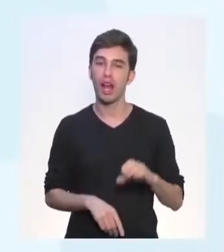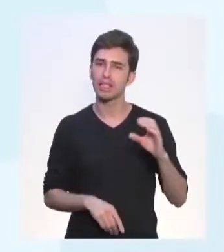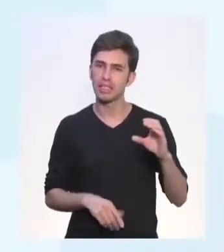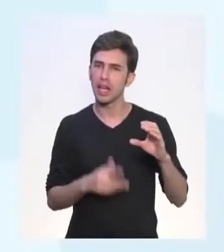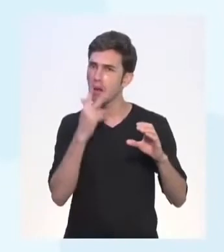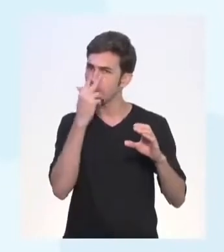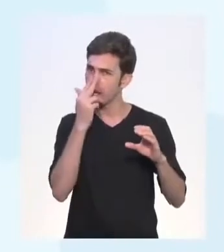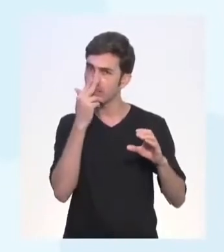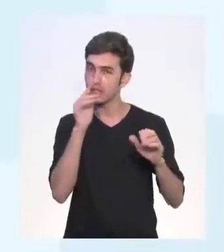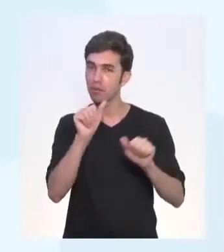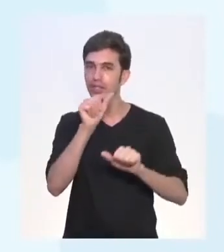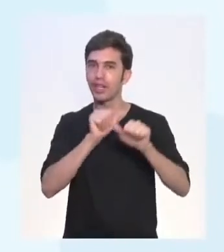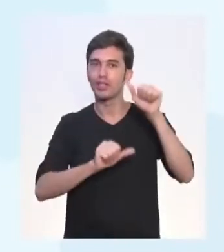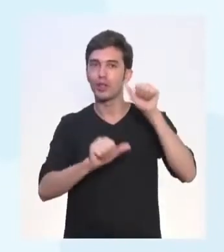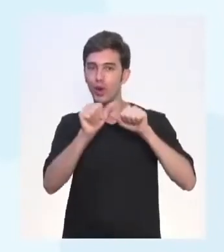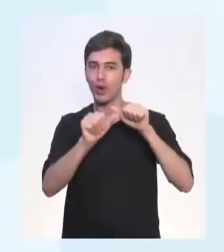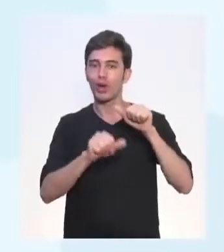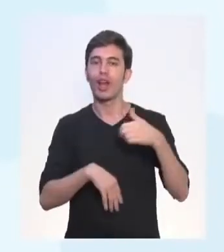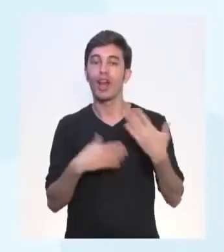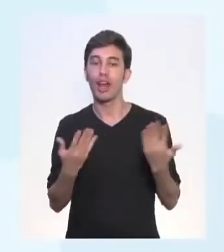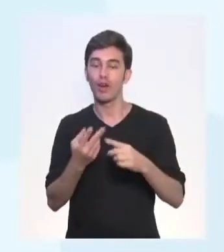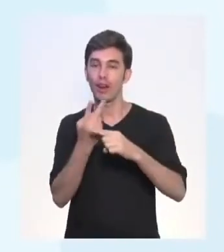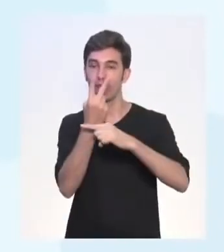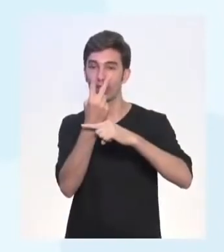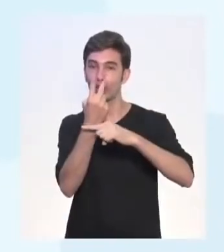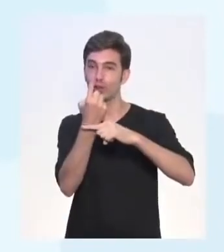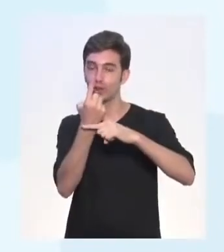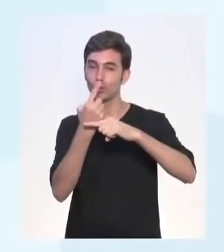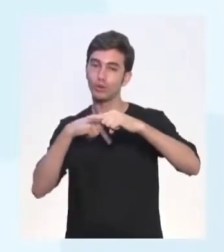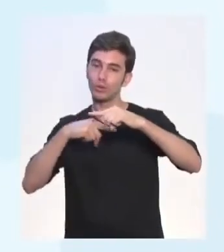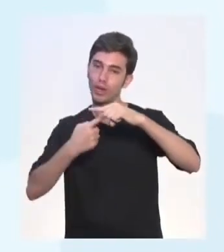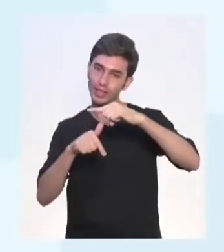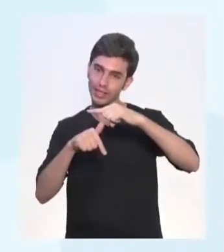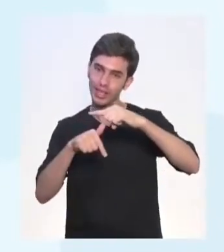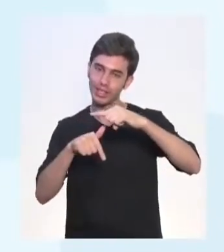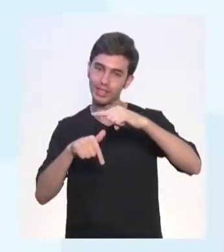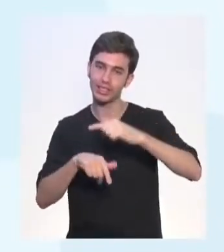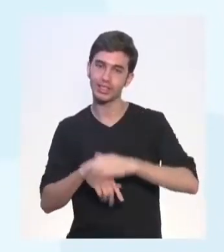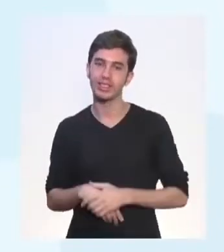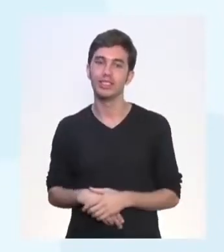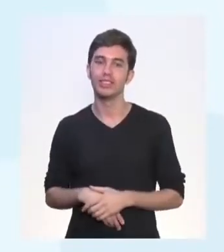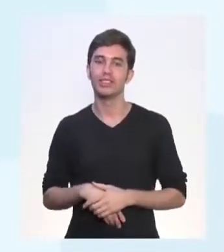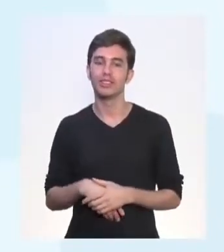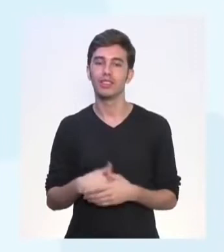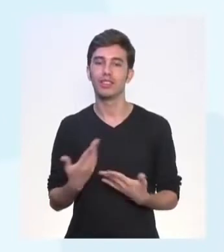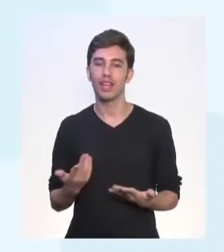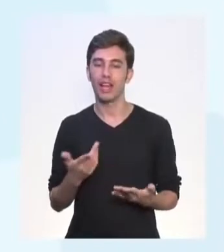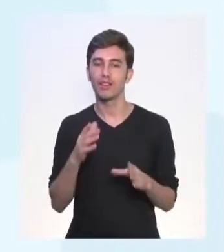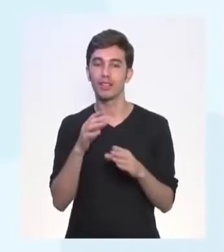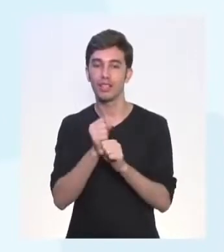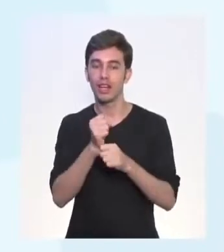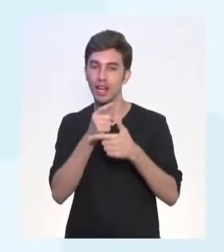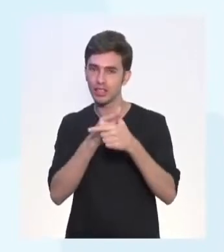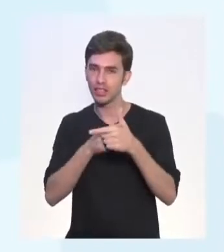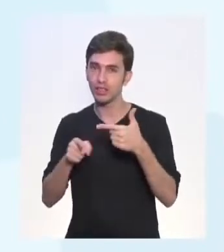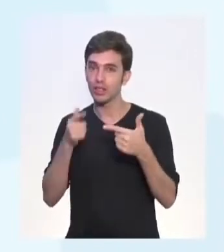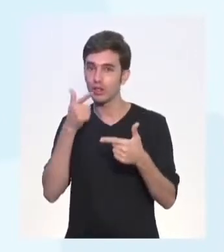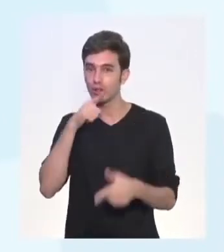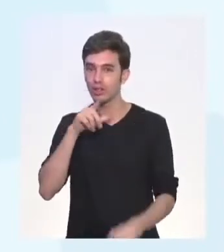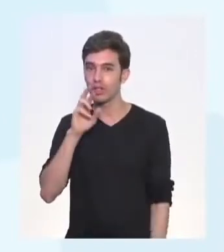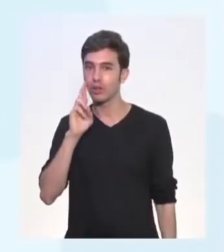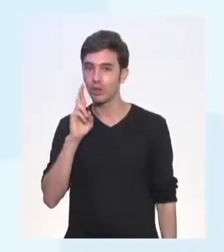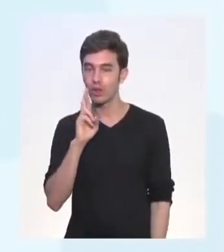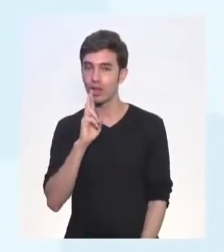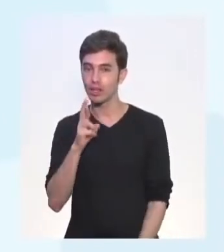só que invertia, né? Invertida, era né? 21 para 7. 21 para 7, tá É ok? isso aí. Então, fazendo a divisão aqui, temos 3